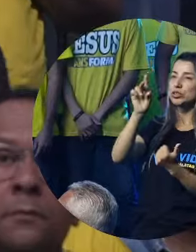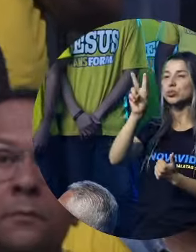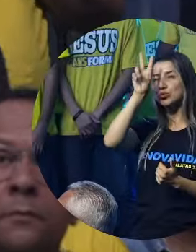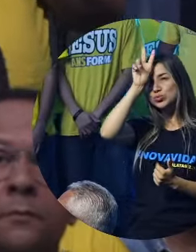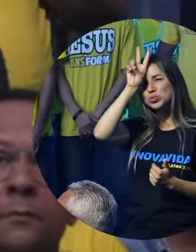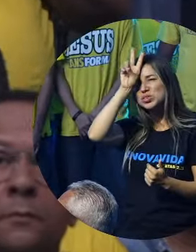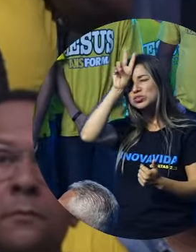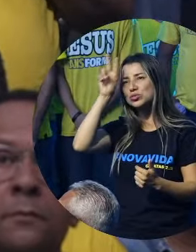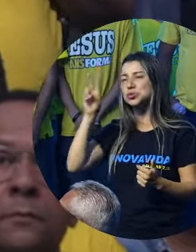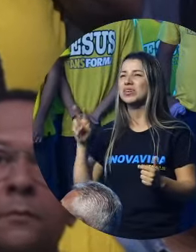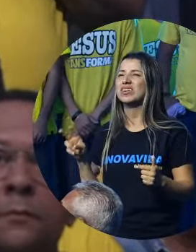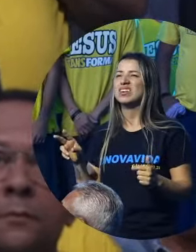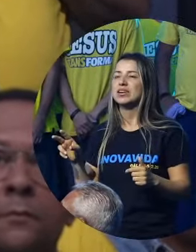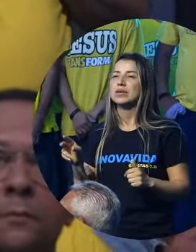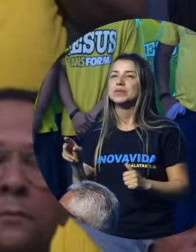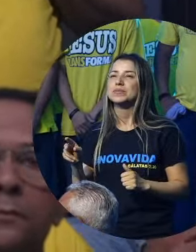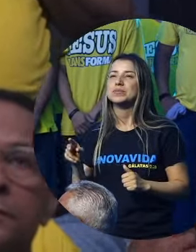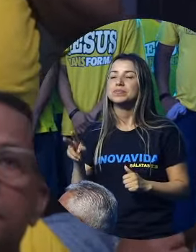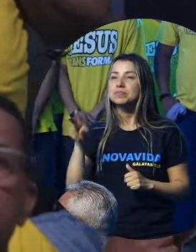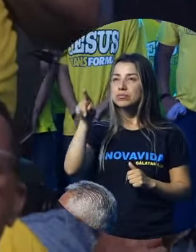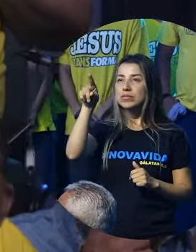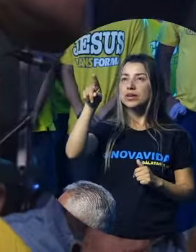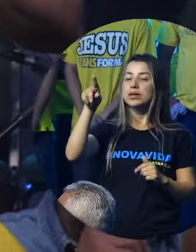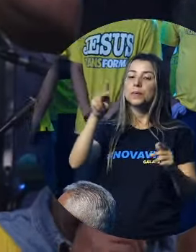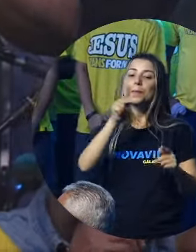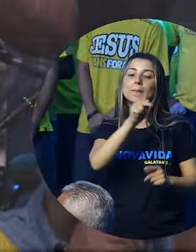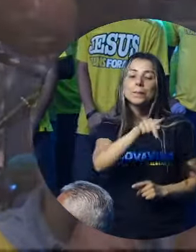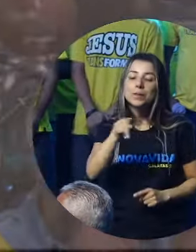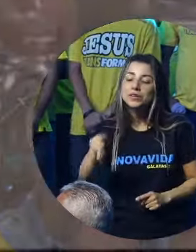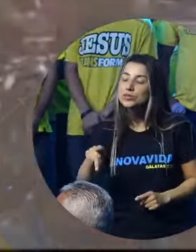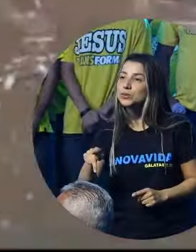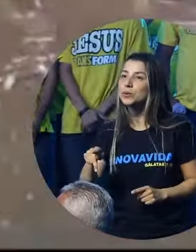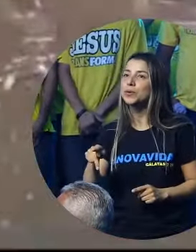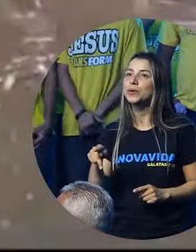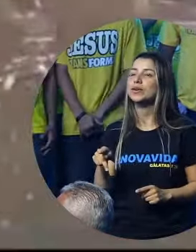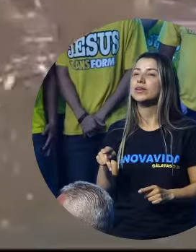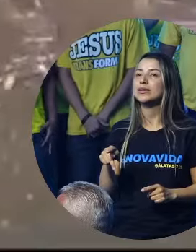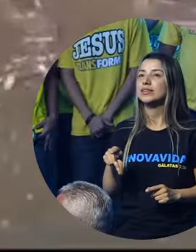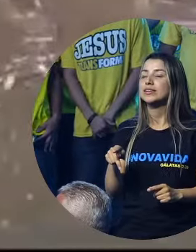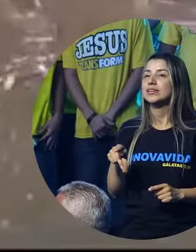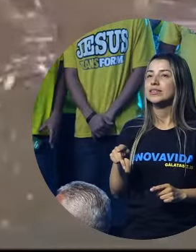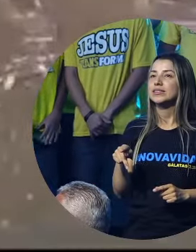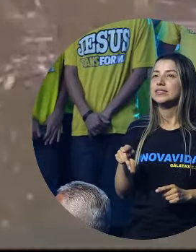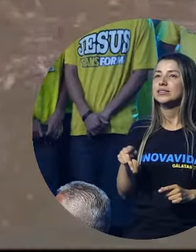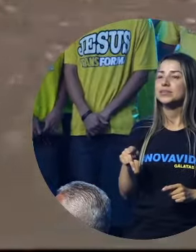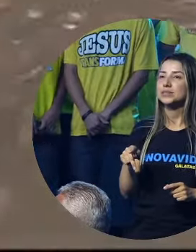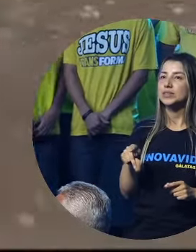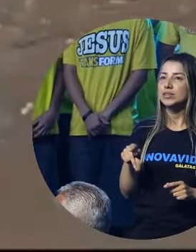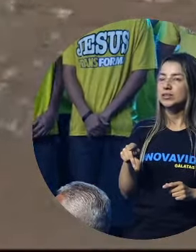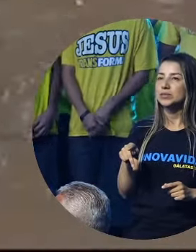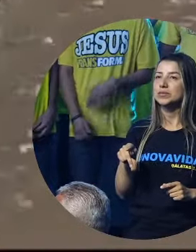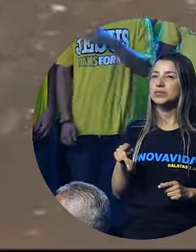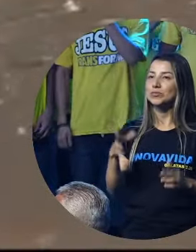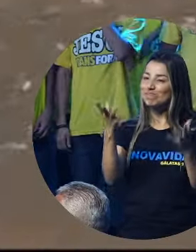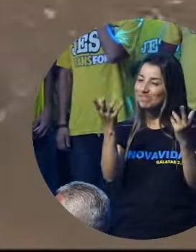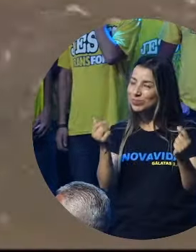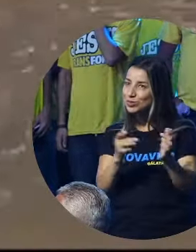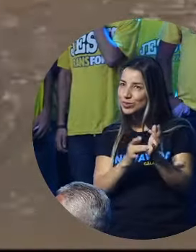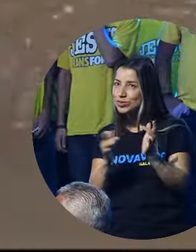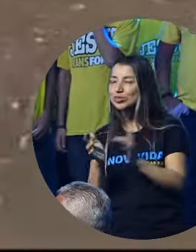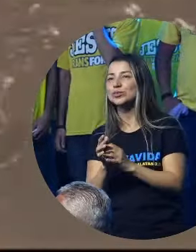Recentemente, ali está um pastor que foi ganho pelo pastor Gunther, discipulado,